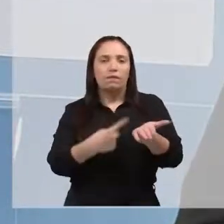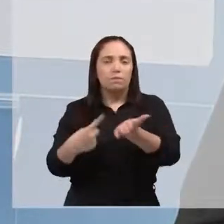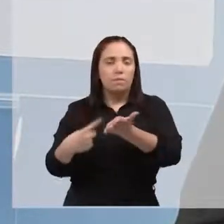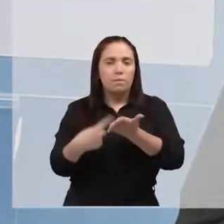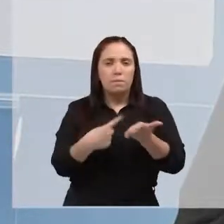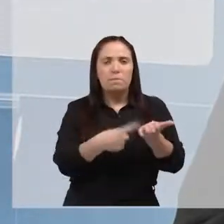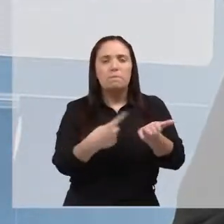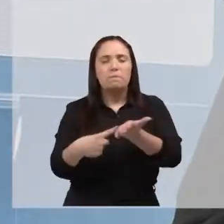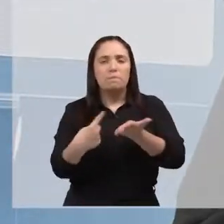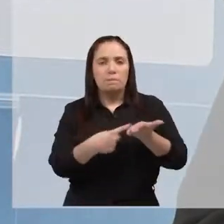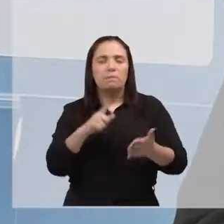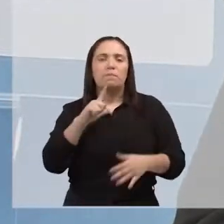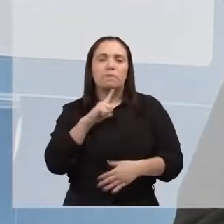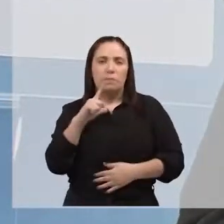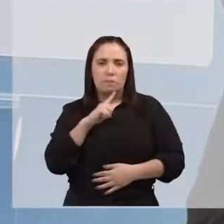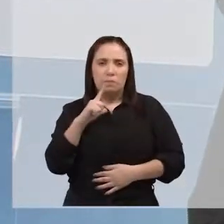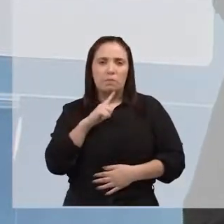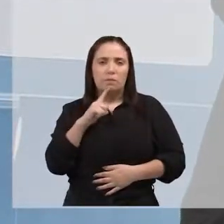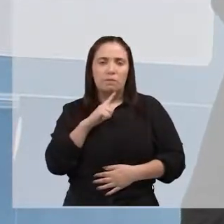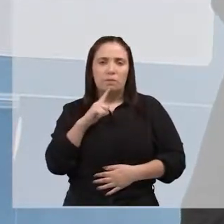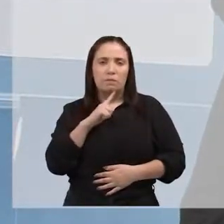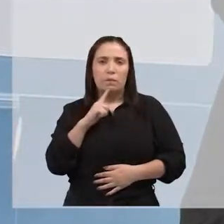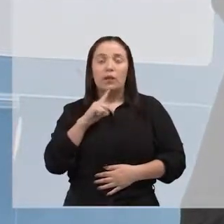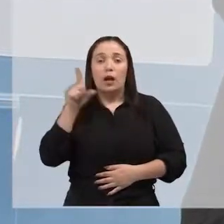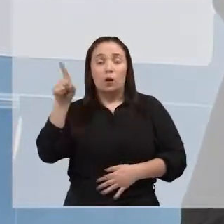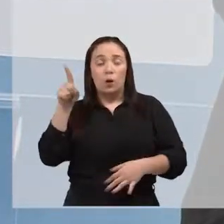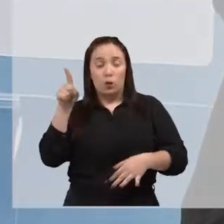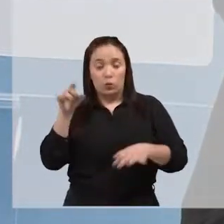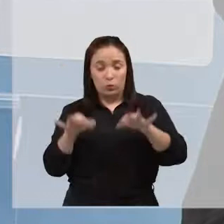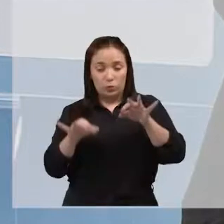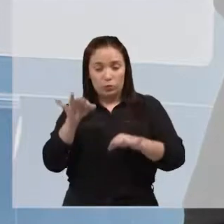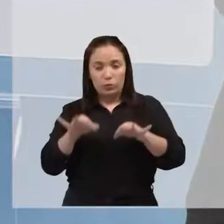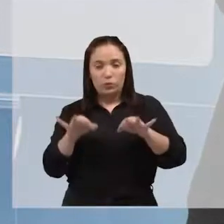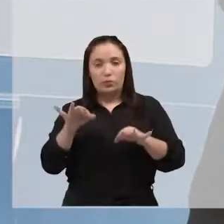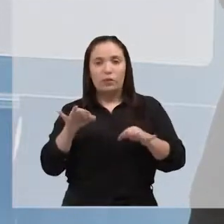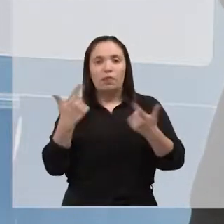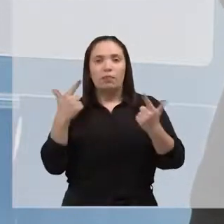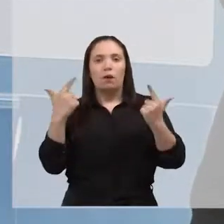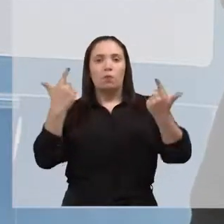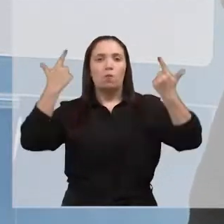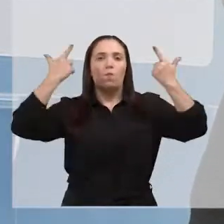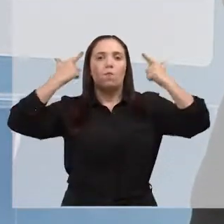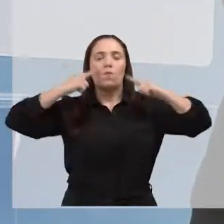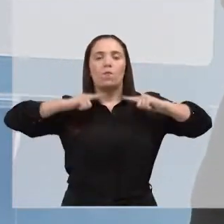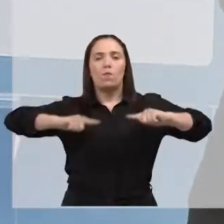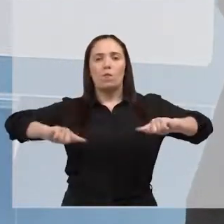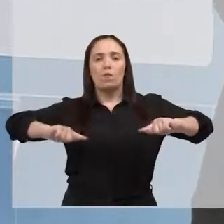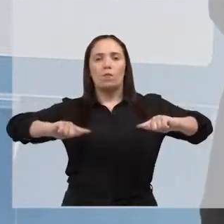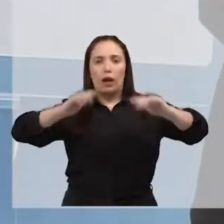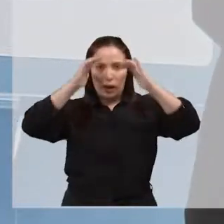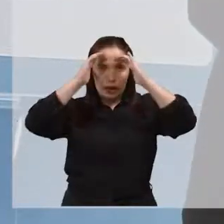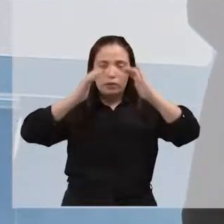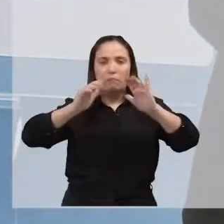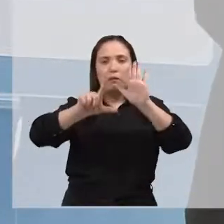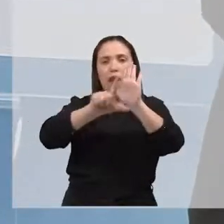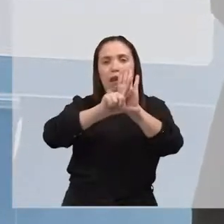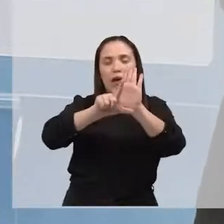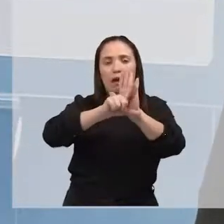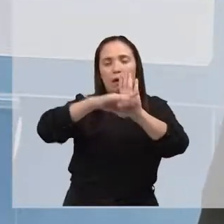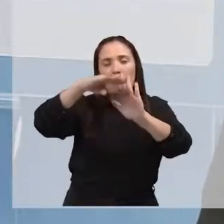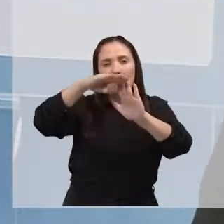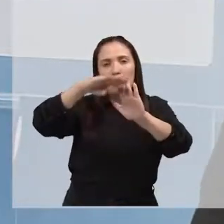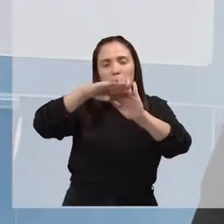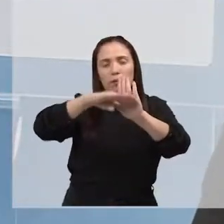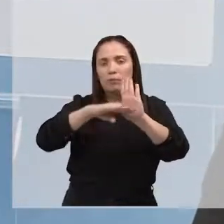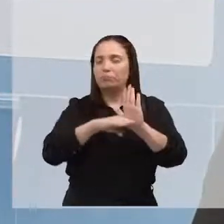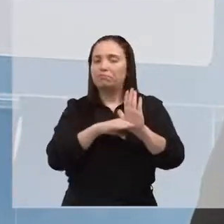Que a justiça, ela não julga em cima de parâmetros legais, concretos, em que o juiz